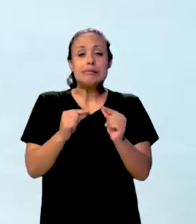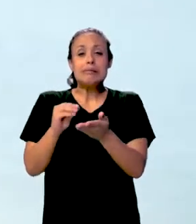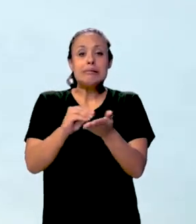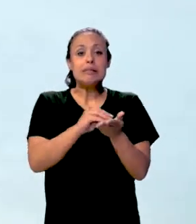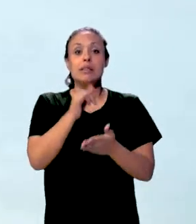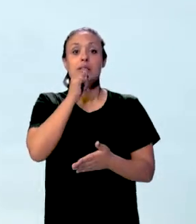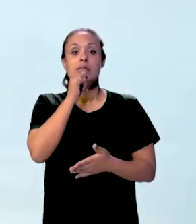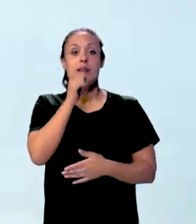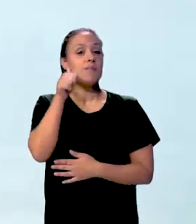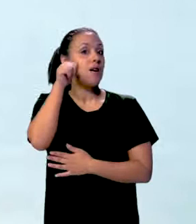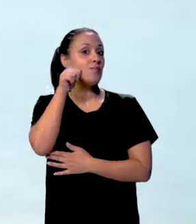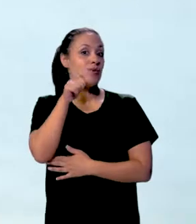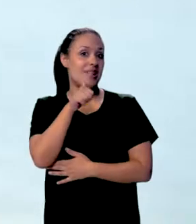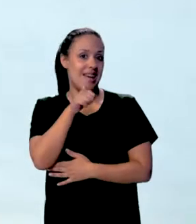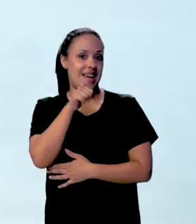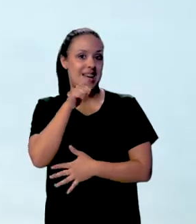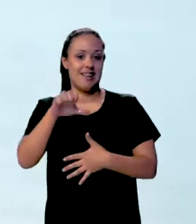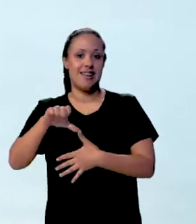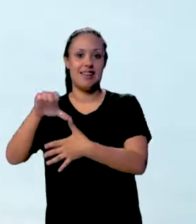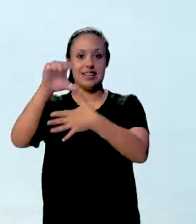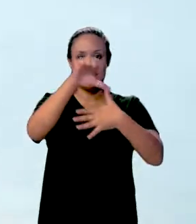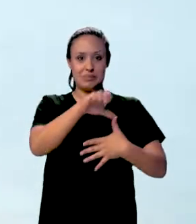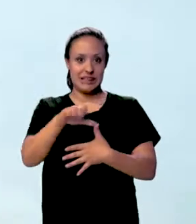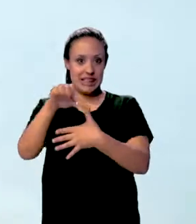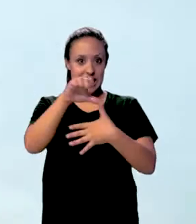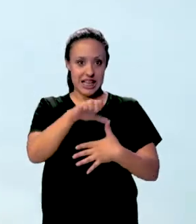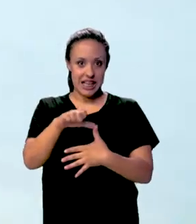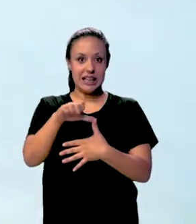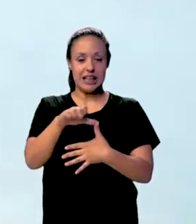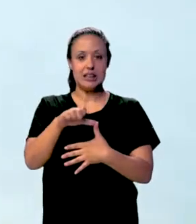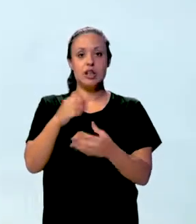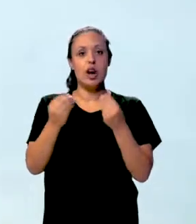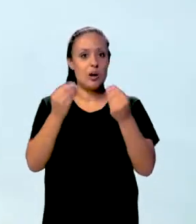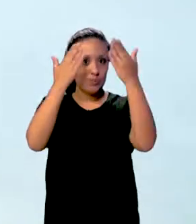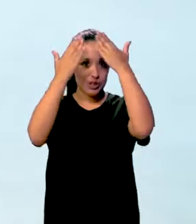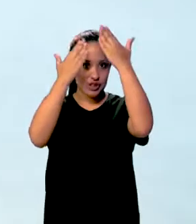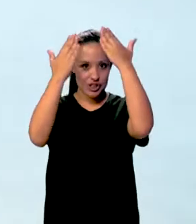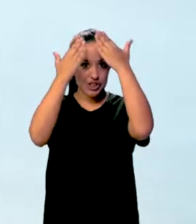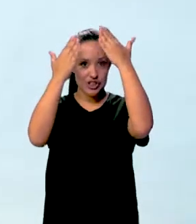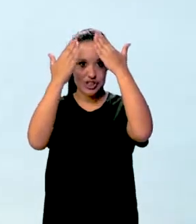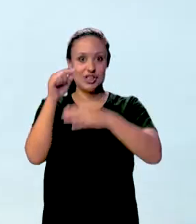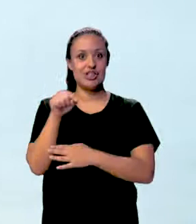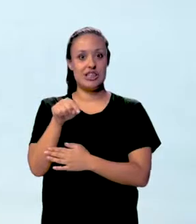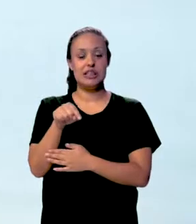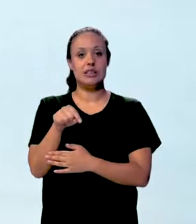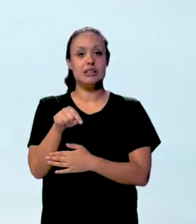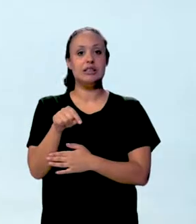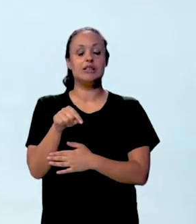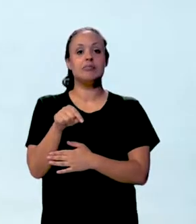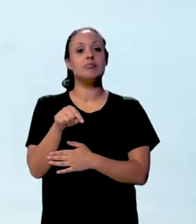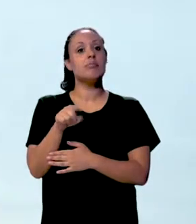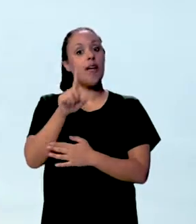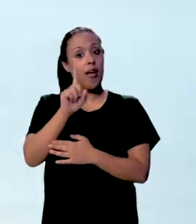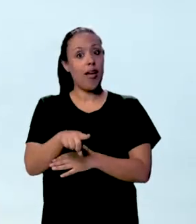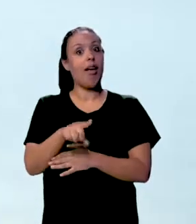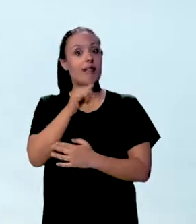Dia da Mulher Latino-Americana, da Psicologia Latino-Americana, são iniciativas agora de tentar descolonizar